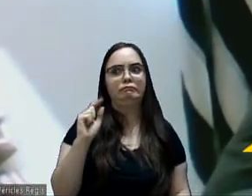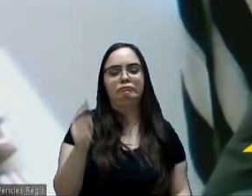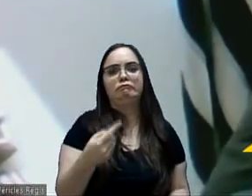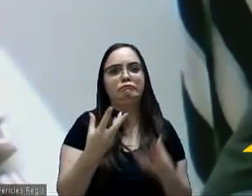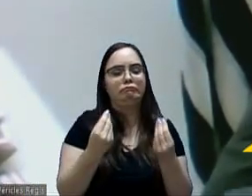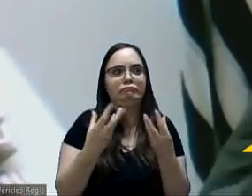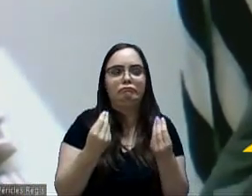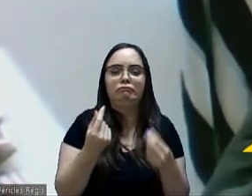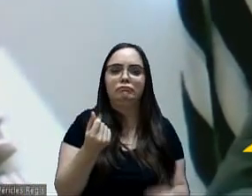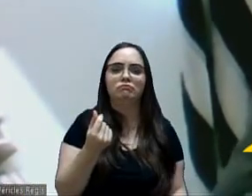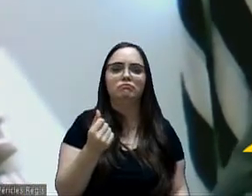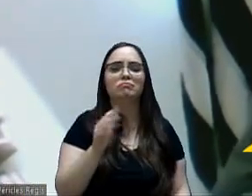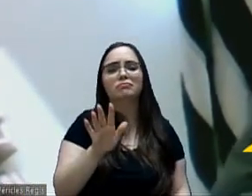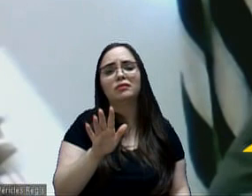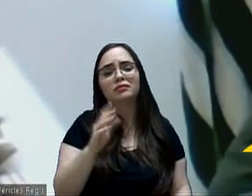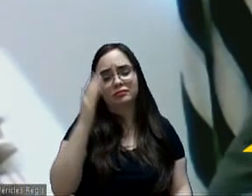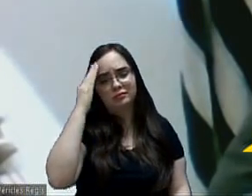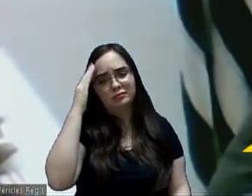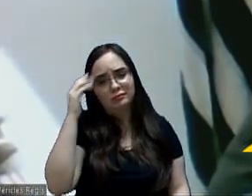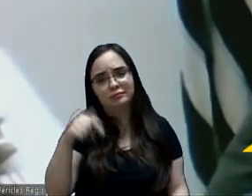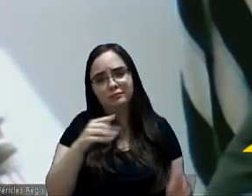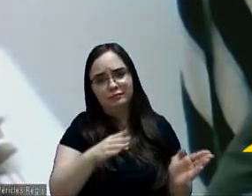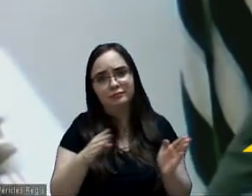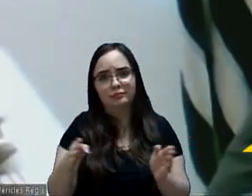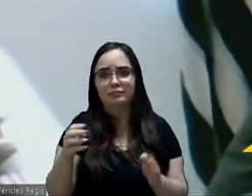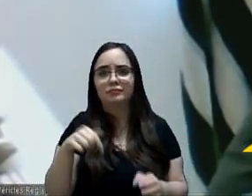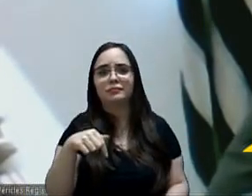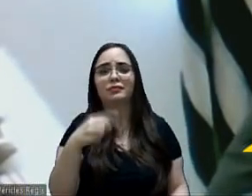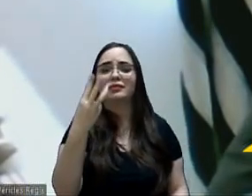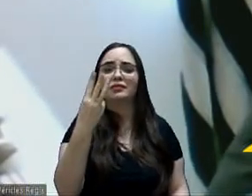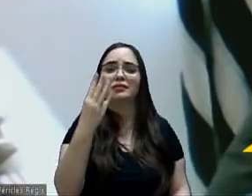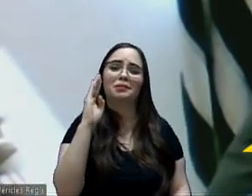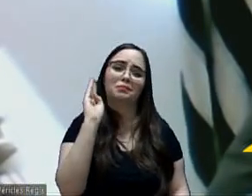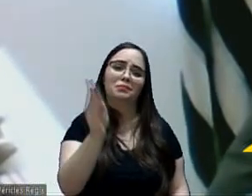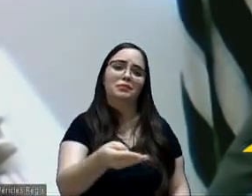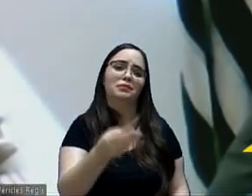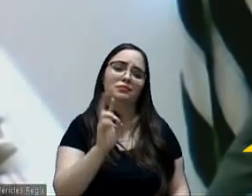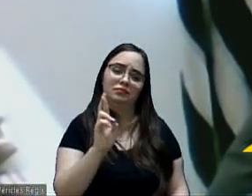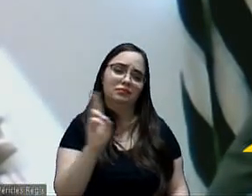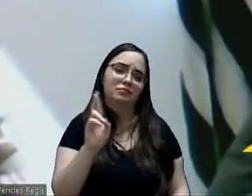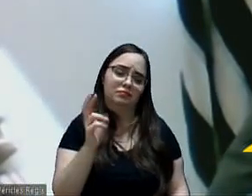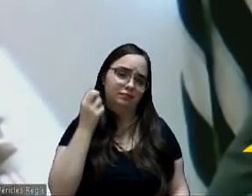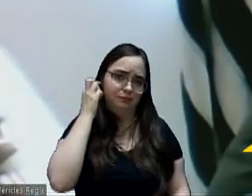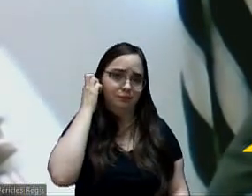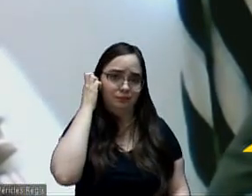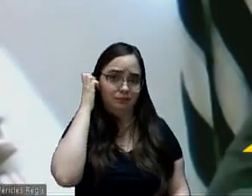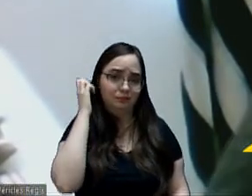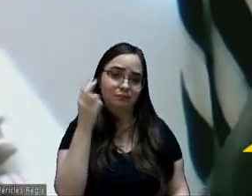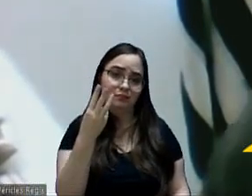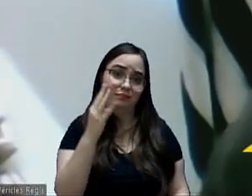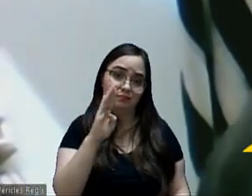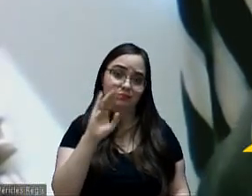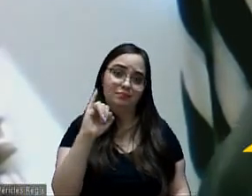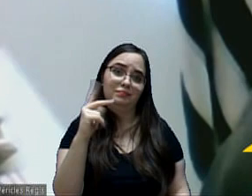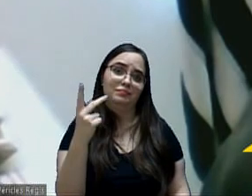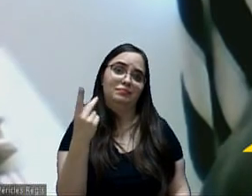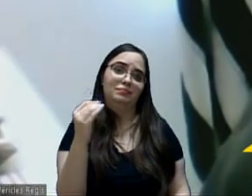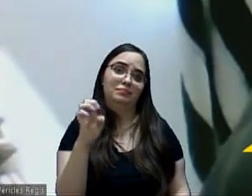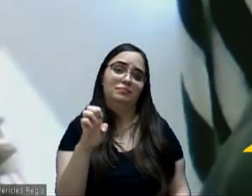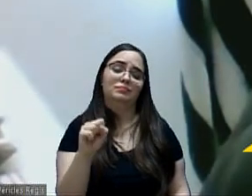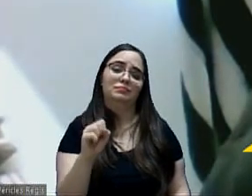né? Mas o orçamento da cidade aqui são mais de 3 bilhões de reais. 3